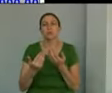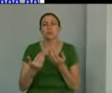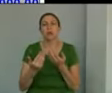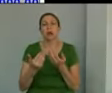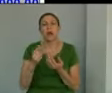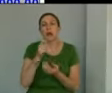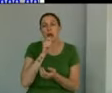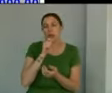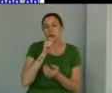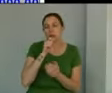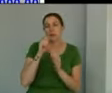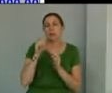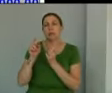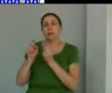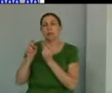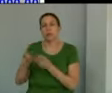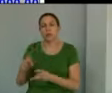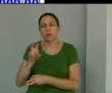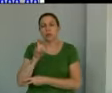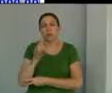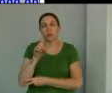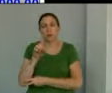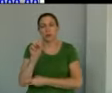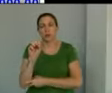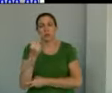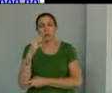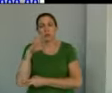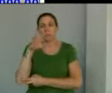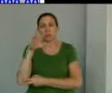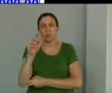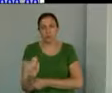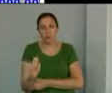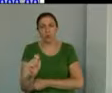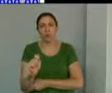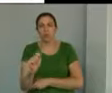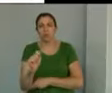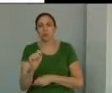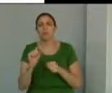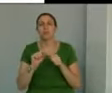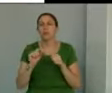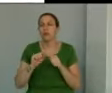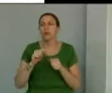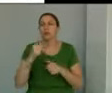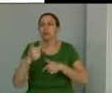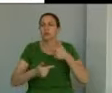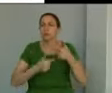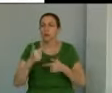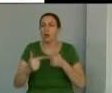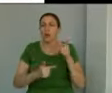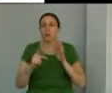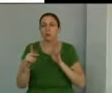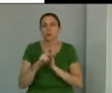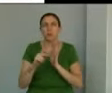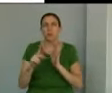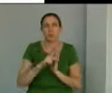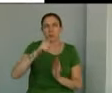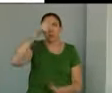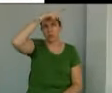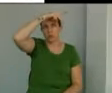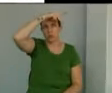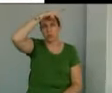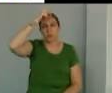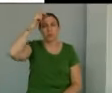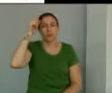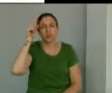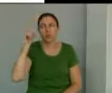milhões e 80 mil para todas as demais ações aí da prefeitura. Aqui nós temos um gráfico, essa é a primeira vez que está sendo mostrado